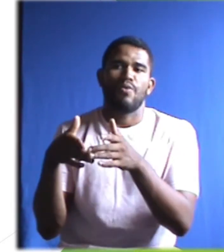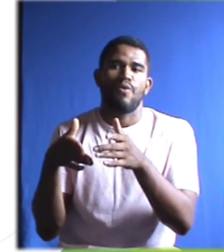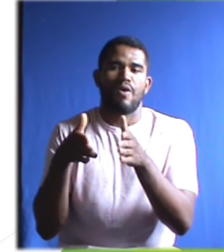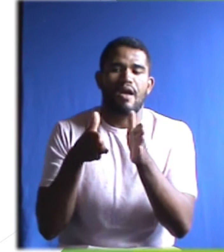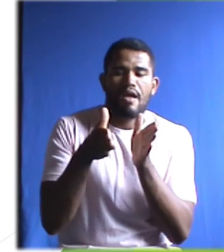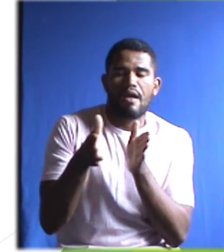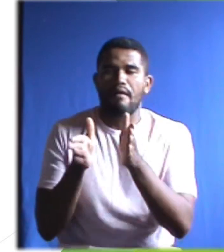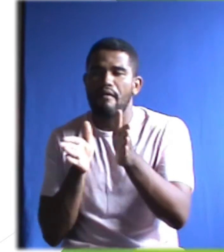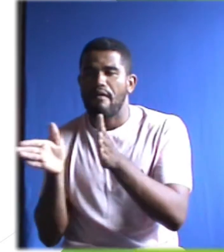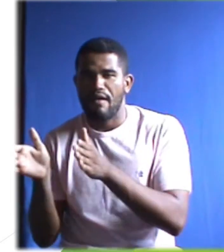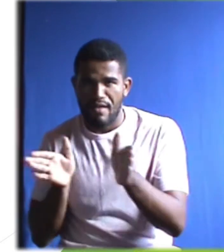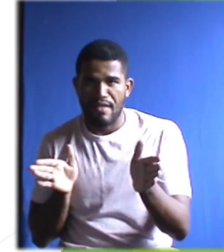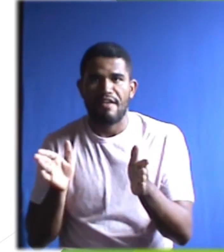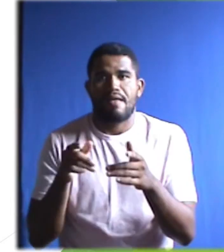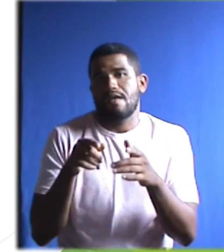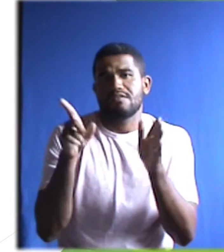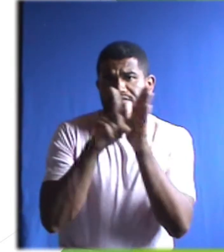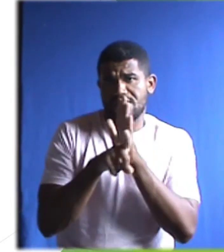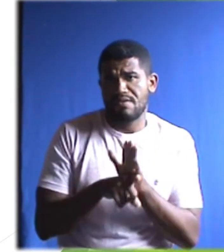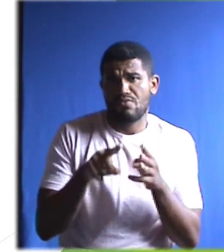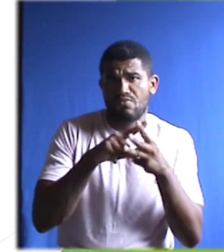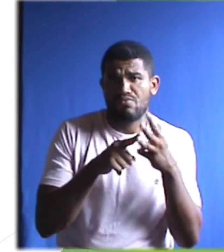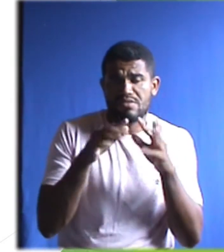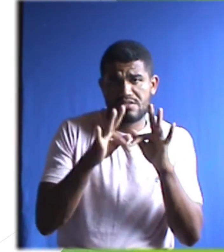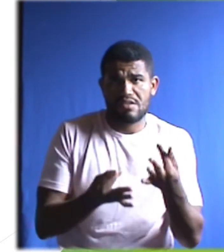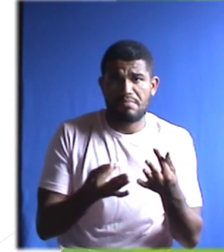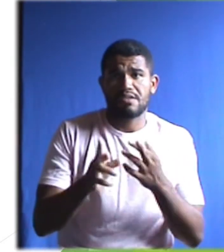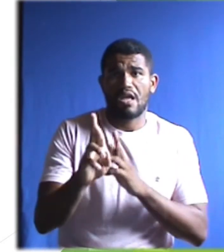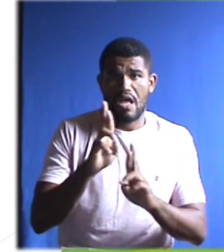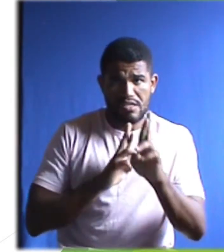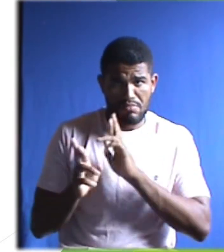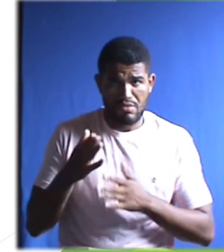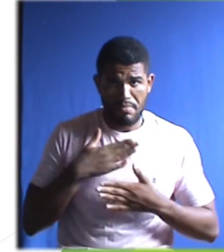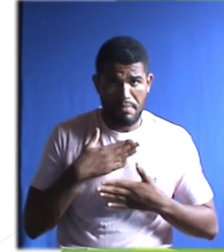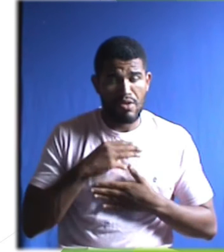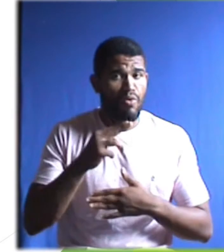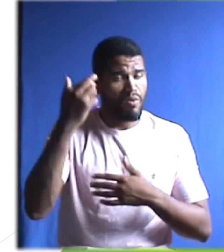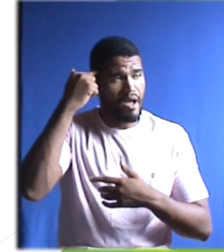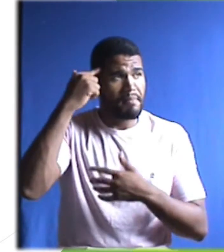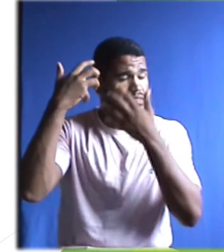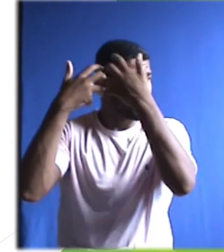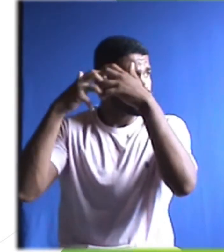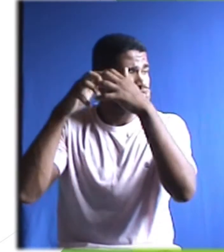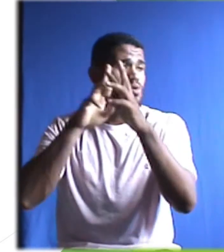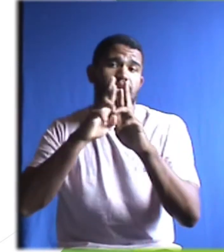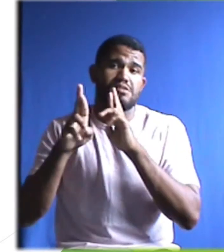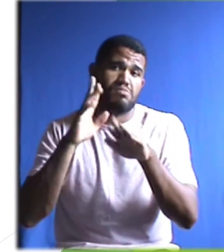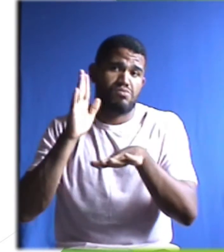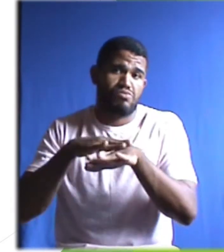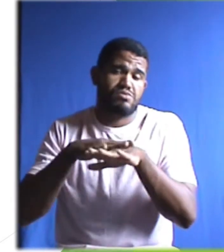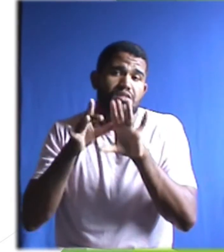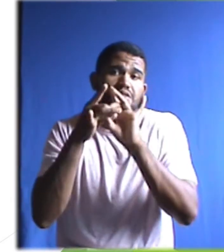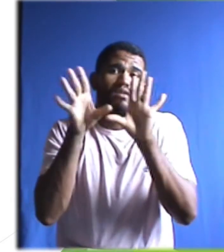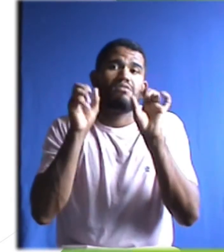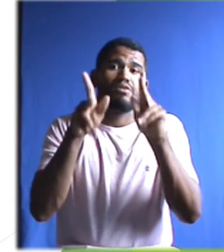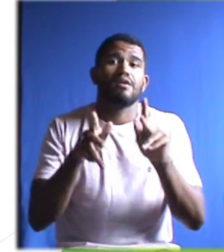seguindo o caminho X ou Y? Tenta verificar essas 3 perguntas aí. Responda aí na sua cabeça ou responda aí nos comentários, ou